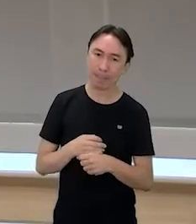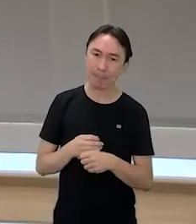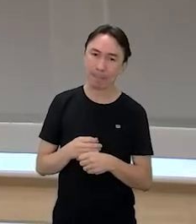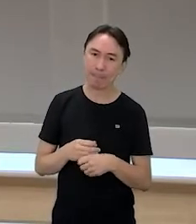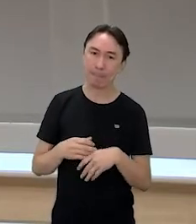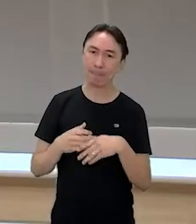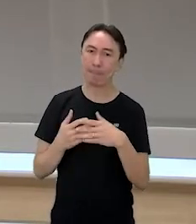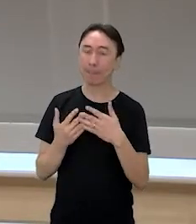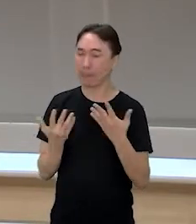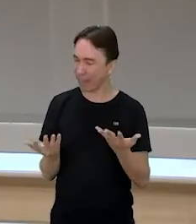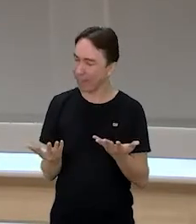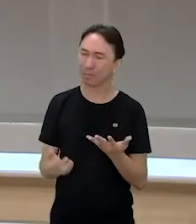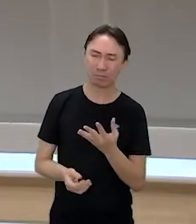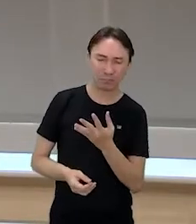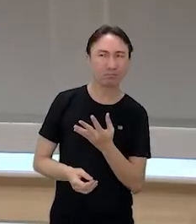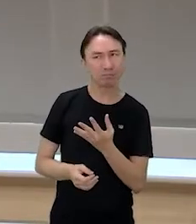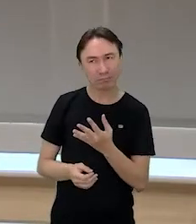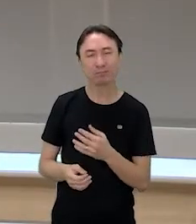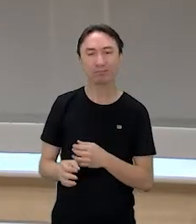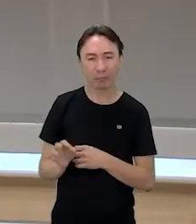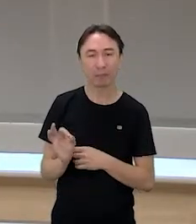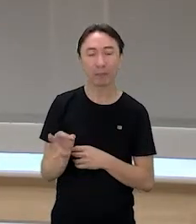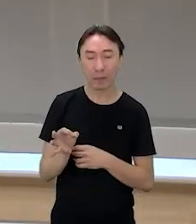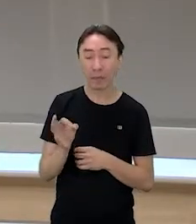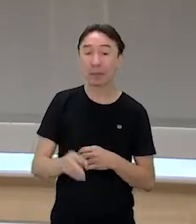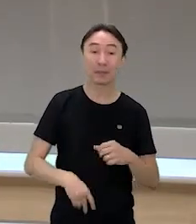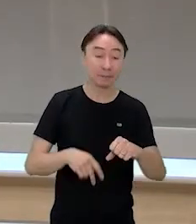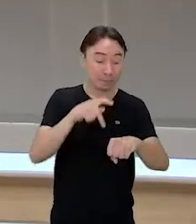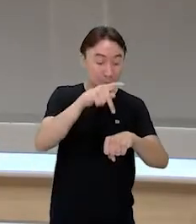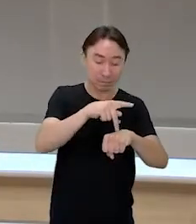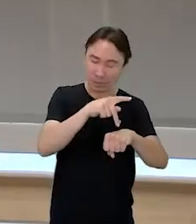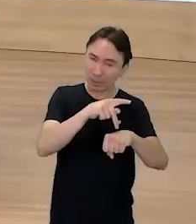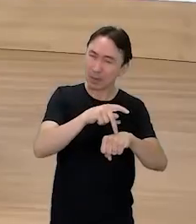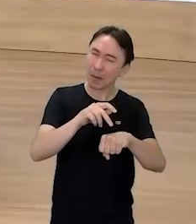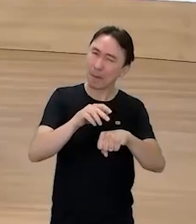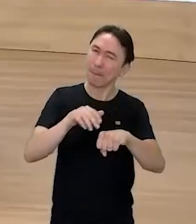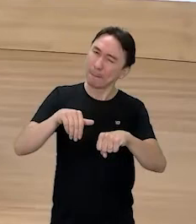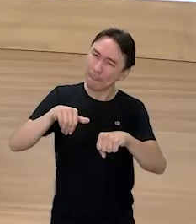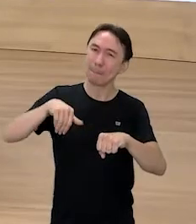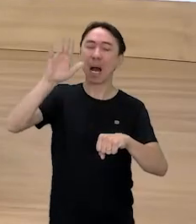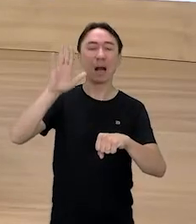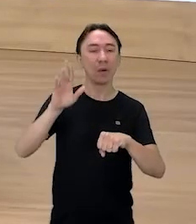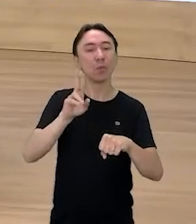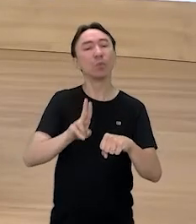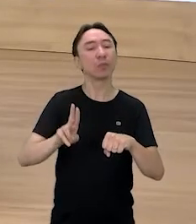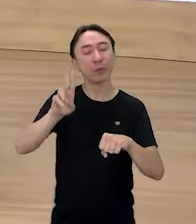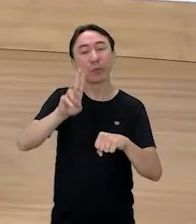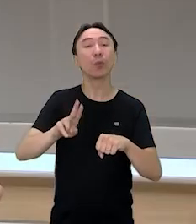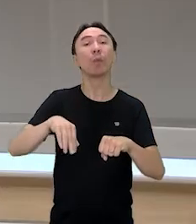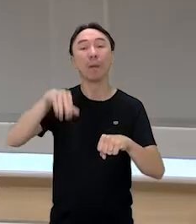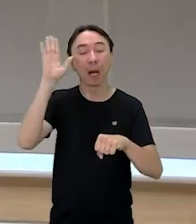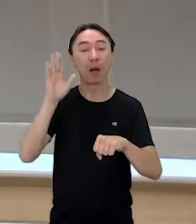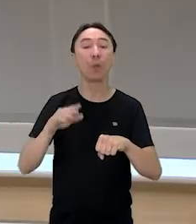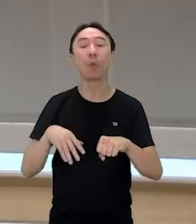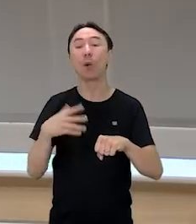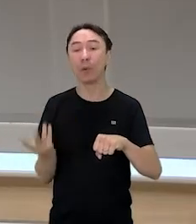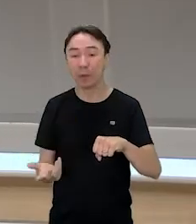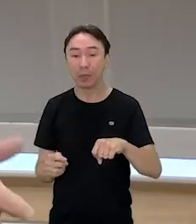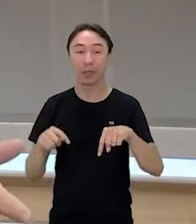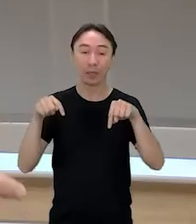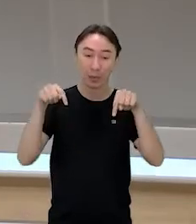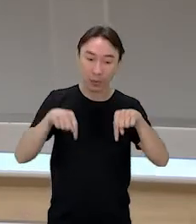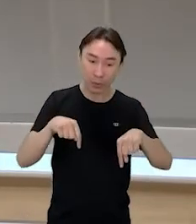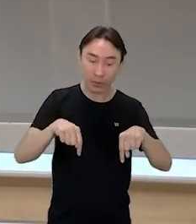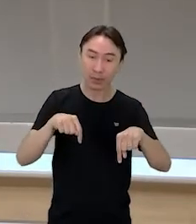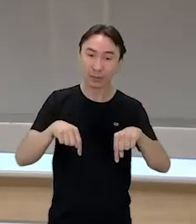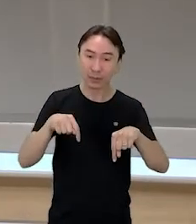de todo o contexto assim, a rocha que mais a gente utiliza, né, que é mais utilizada pelo ser humano, é justamente a temática da nossa aula,